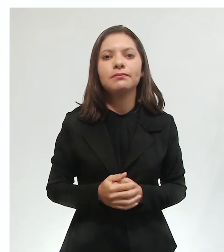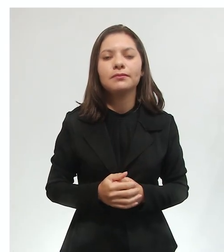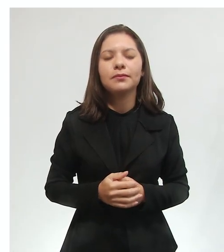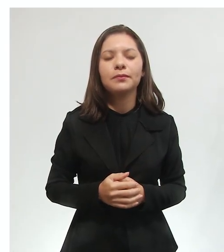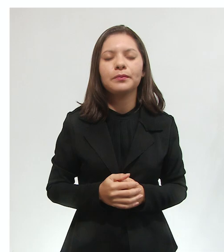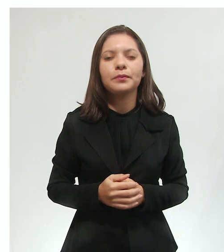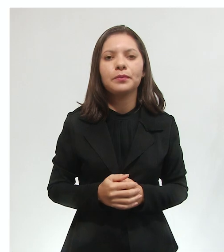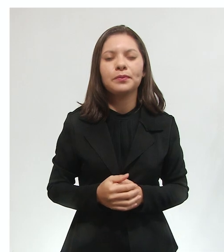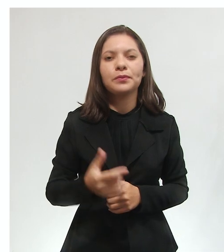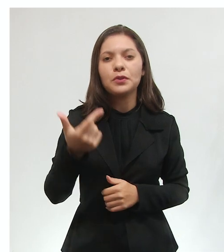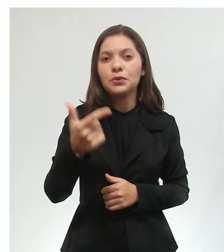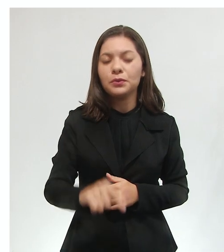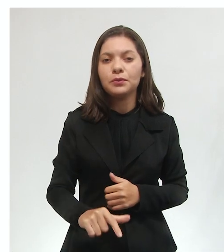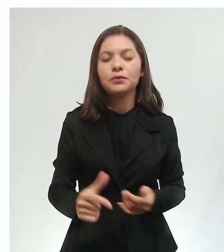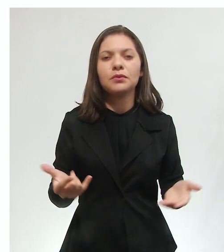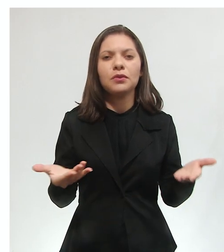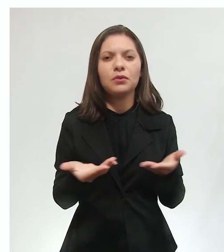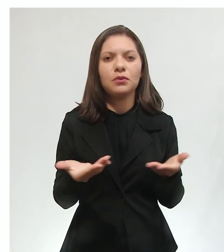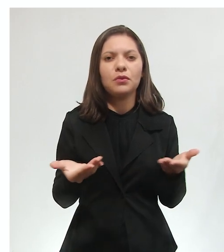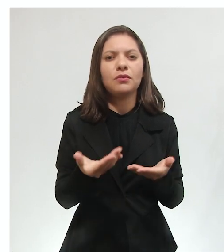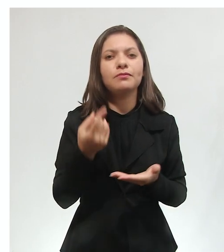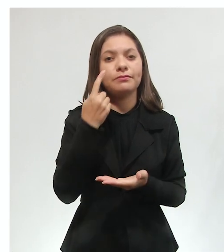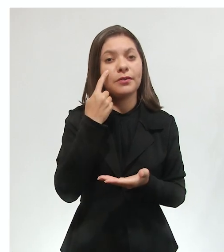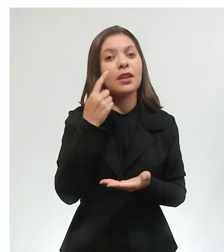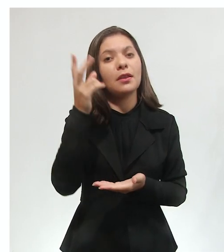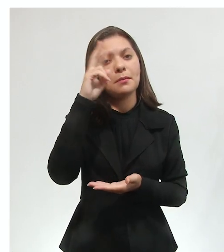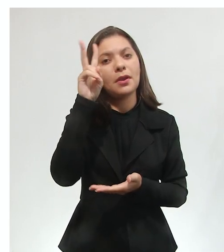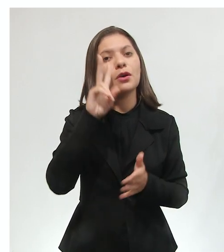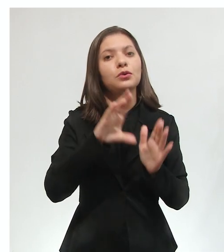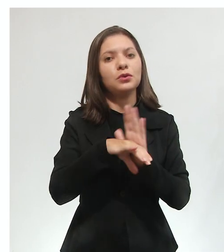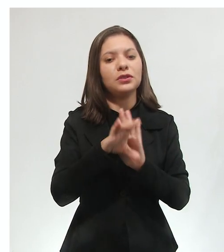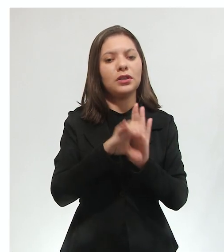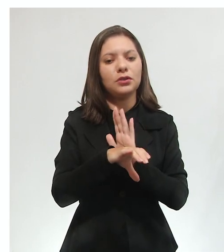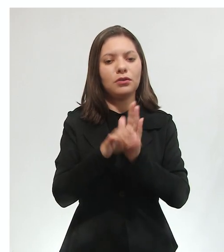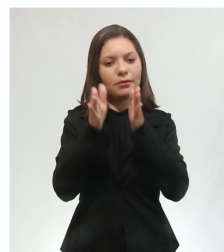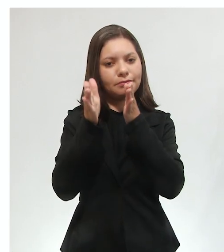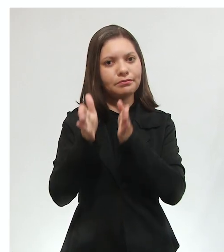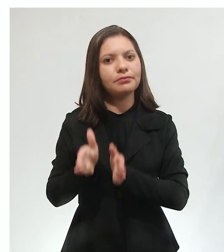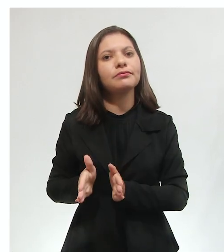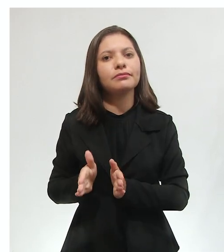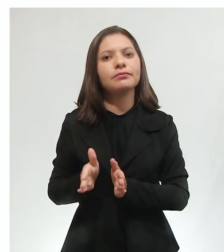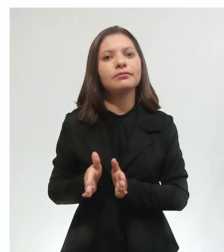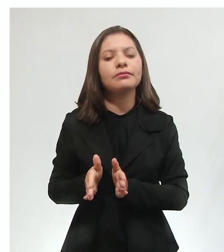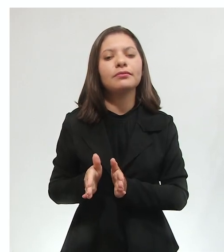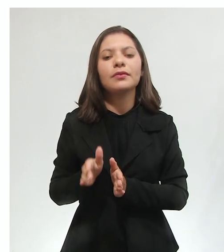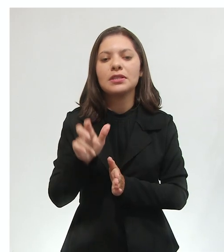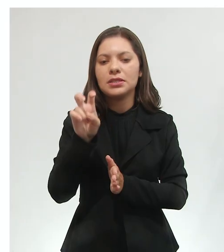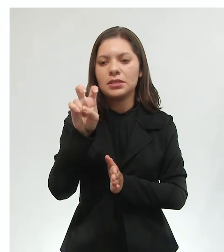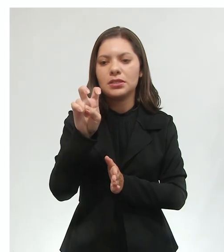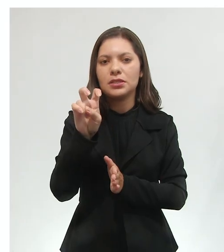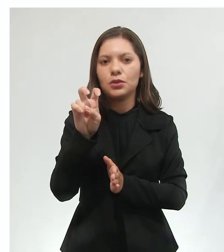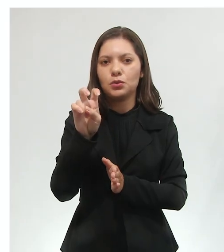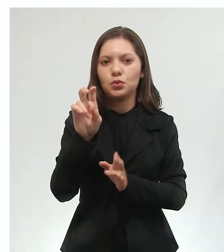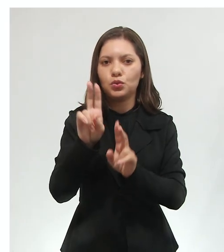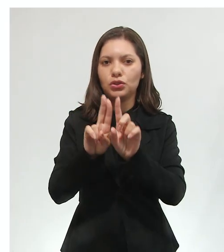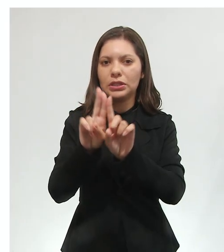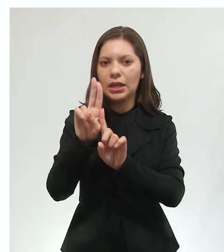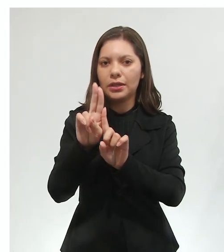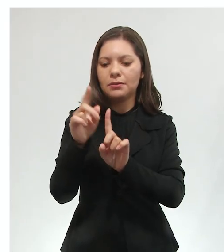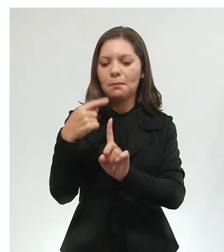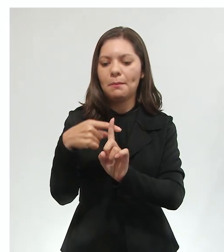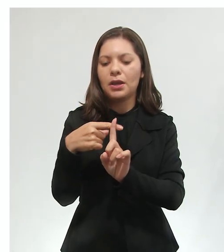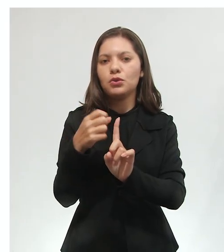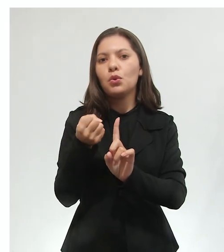Novamente, vamos para aqueles conceitos nossos. Vamos somar unidade com unidade? 5 unidades mais 8 unidades